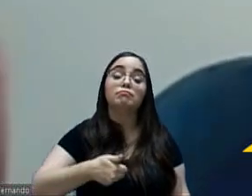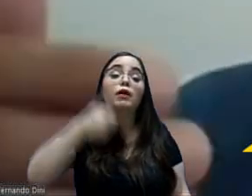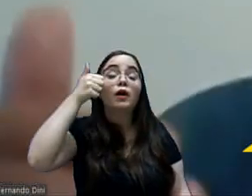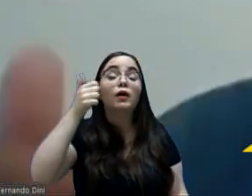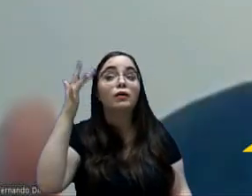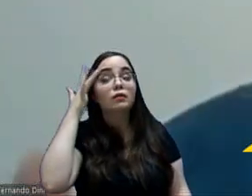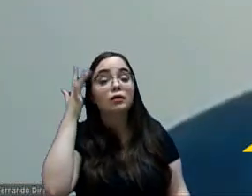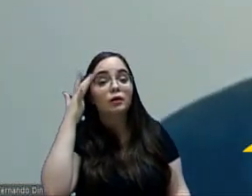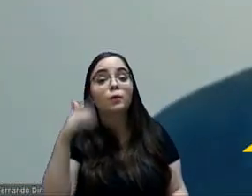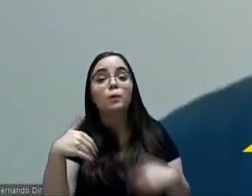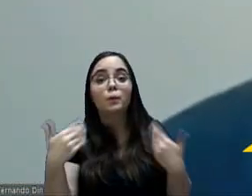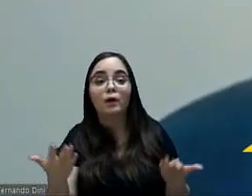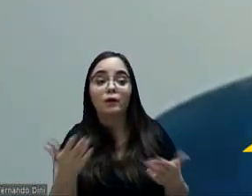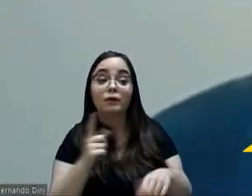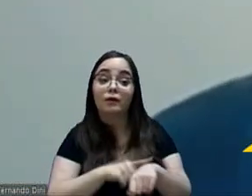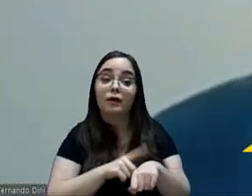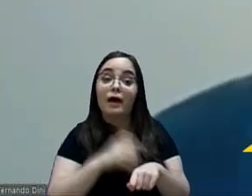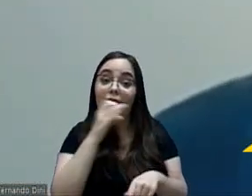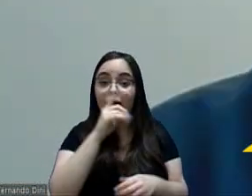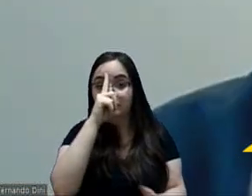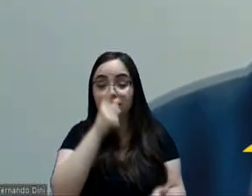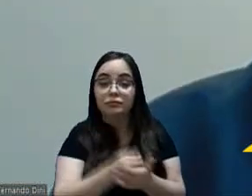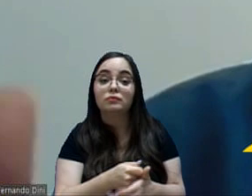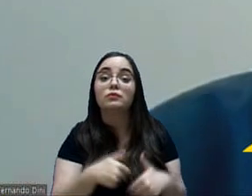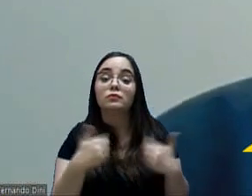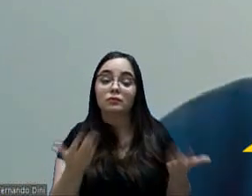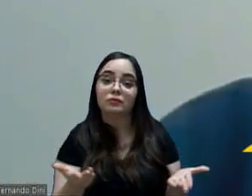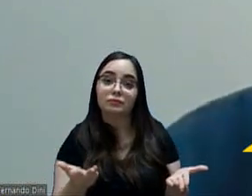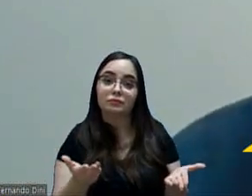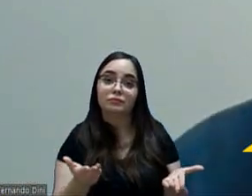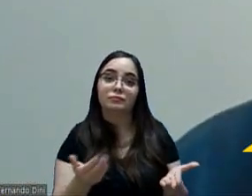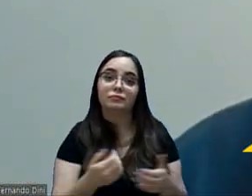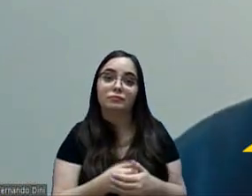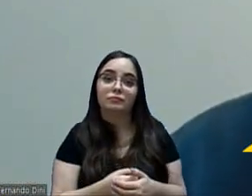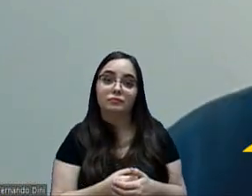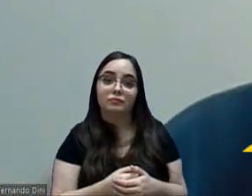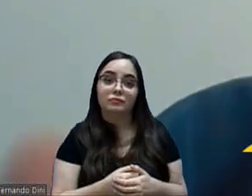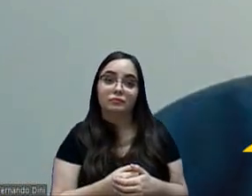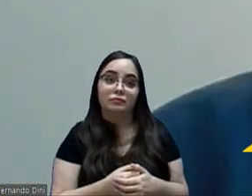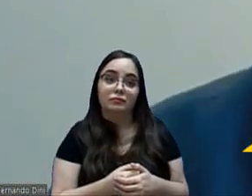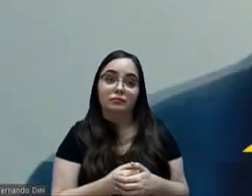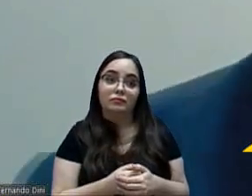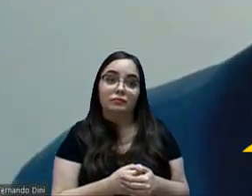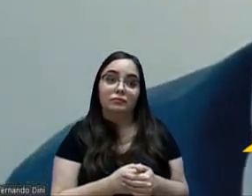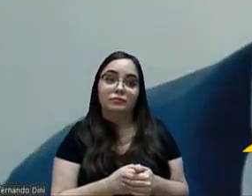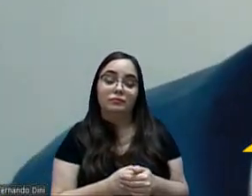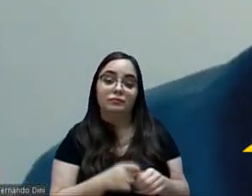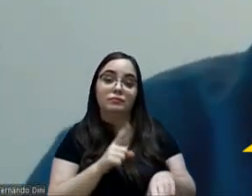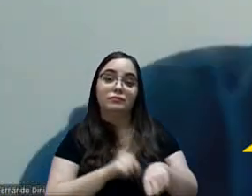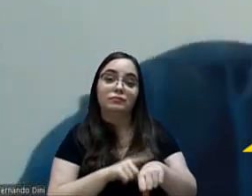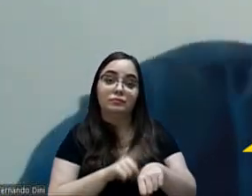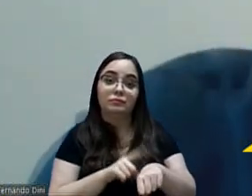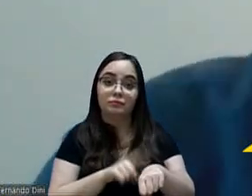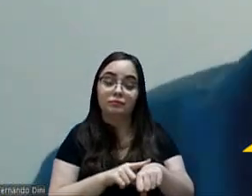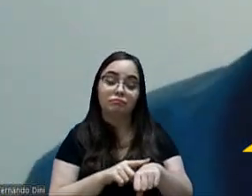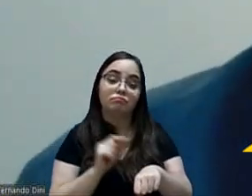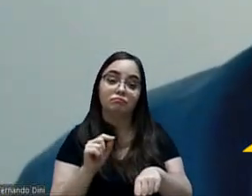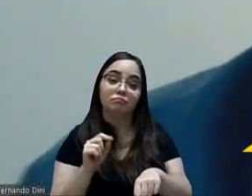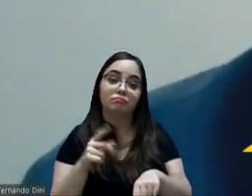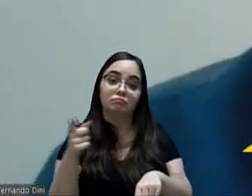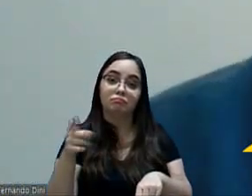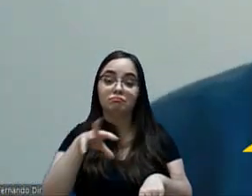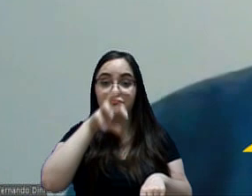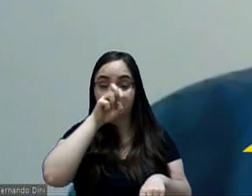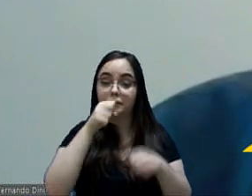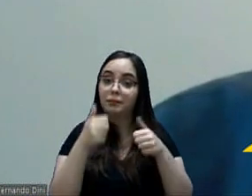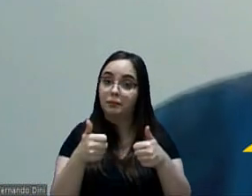no menor espaço de tempo. Nós não temos tempo a perder. Tempo, sabe quem tem, presidente? O senhor que está respirando